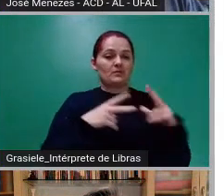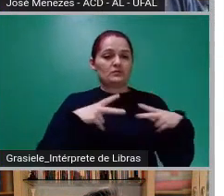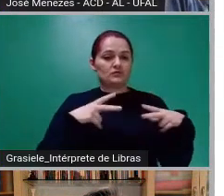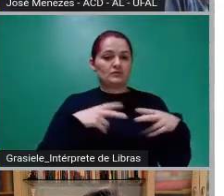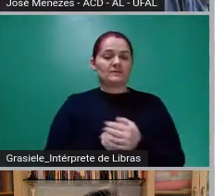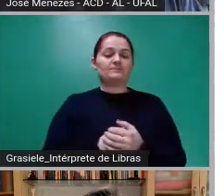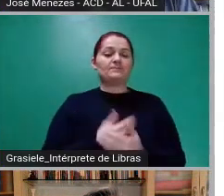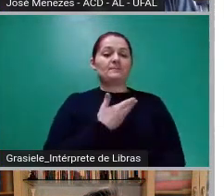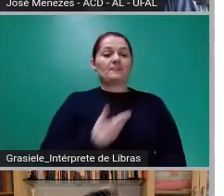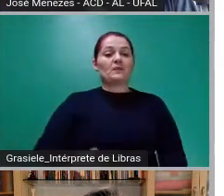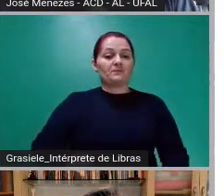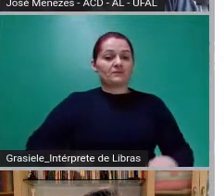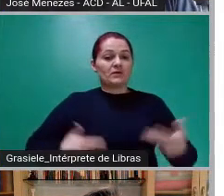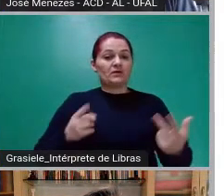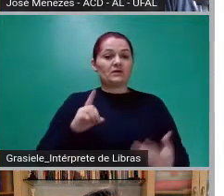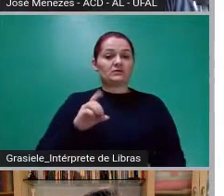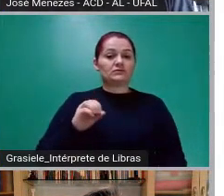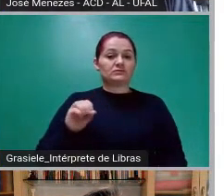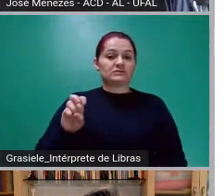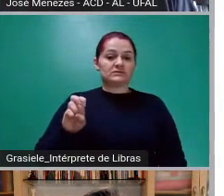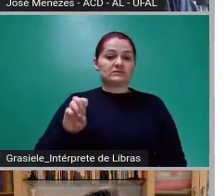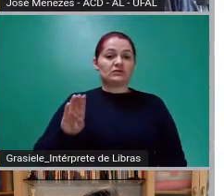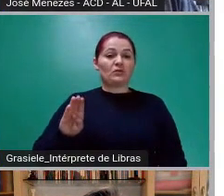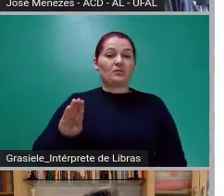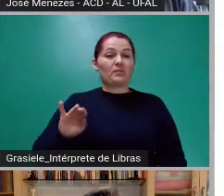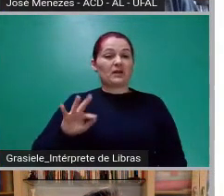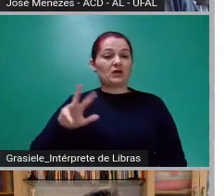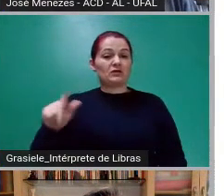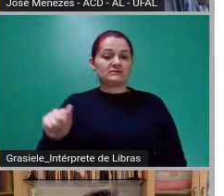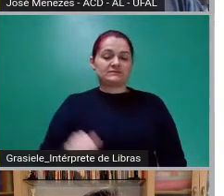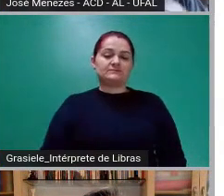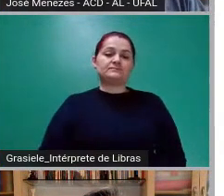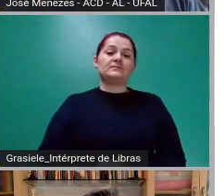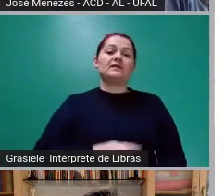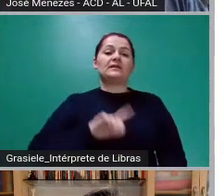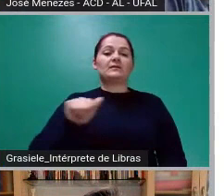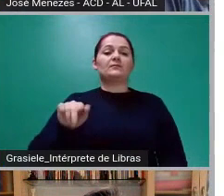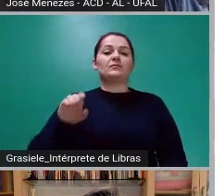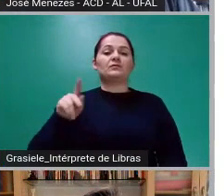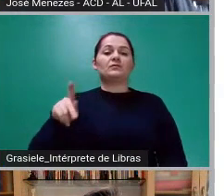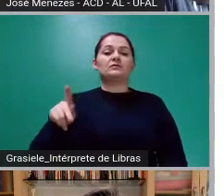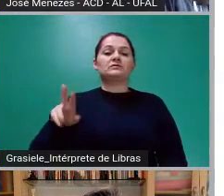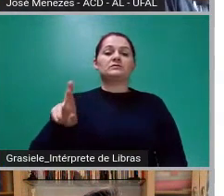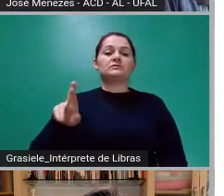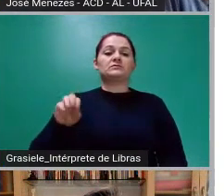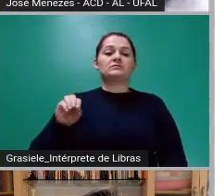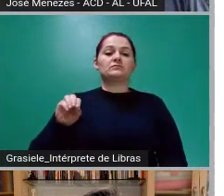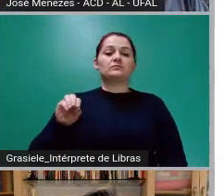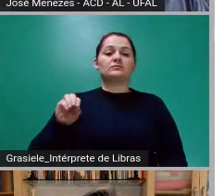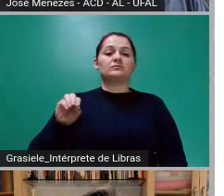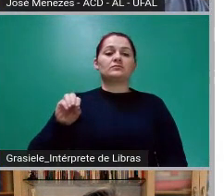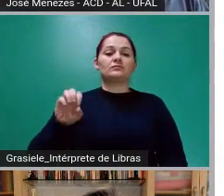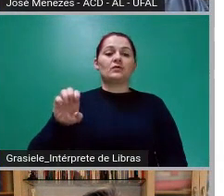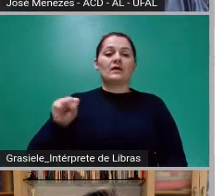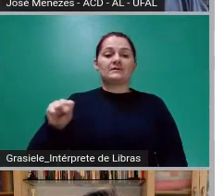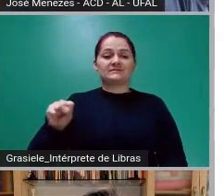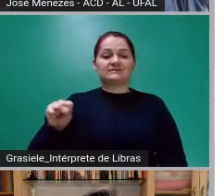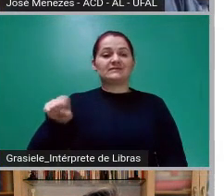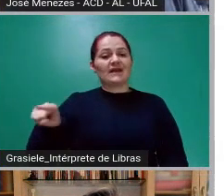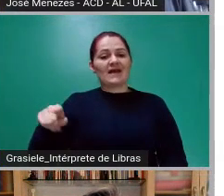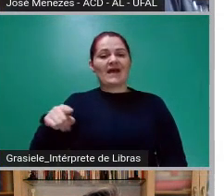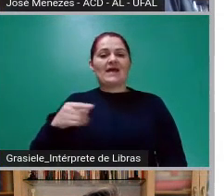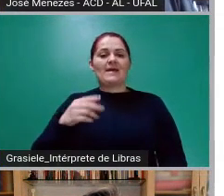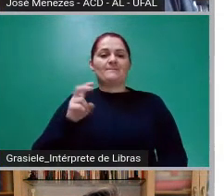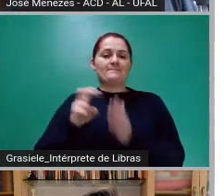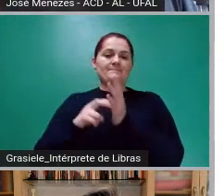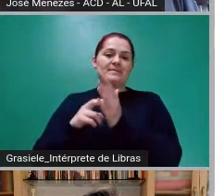E o PROES, que foi para reestruturar os bancos estaduais, acabou servindo, na verdade, para impulsionar o PROE. Por